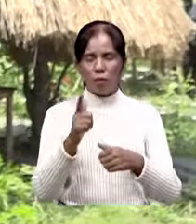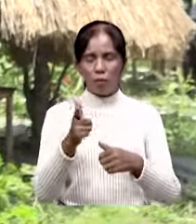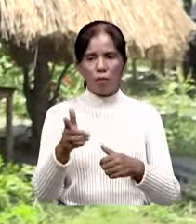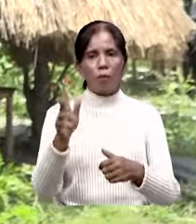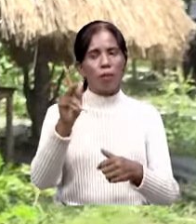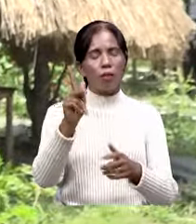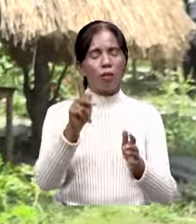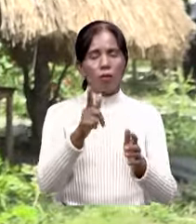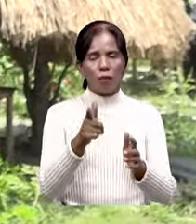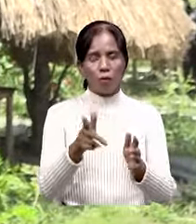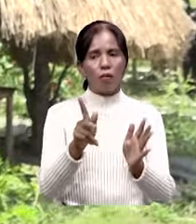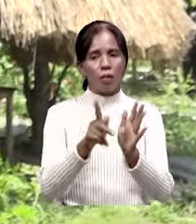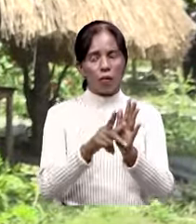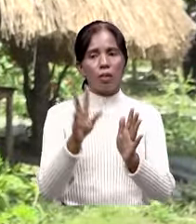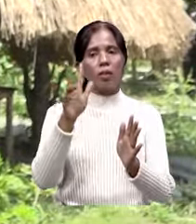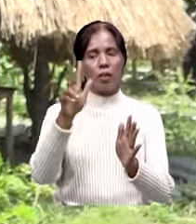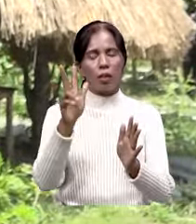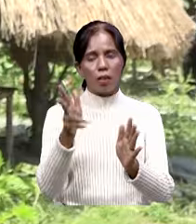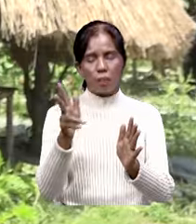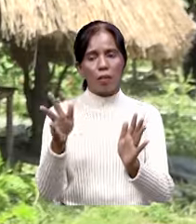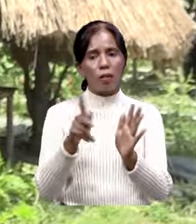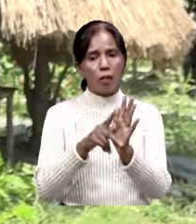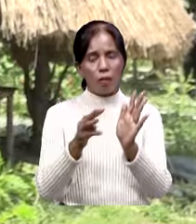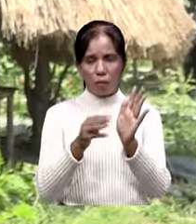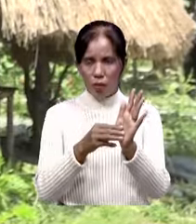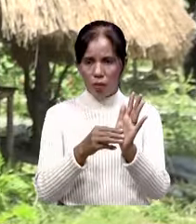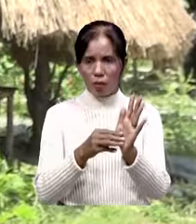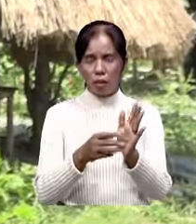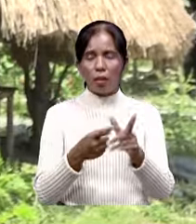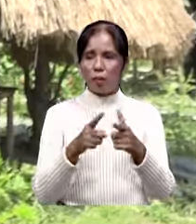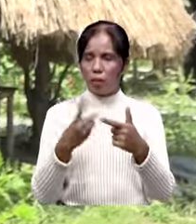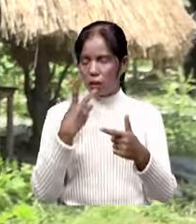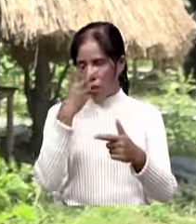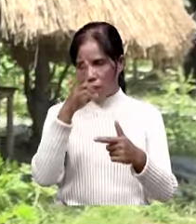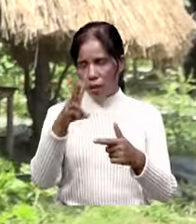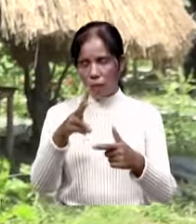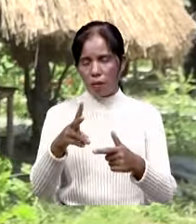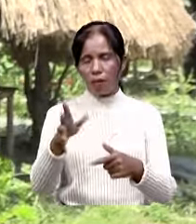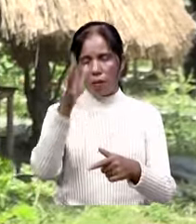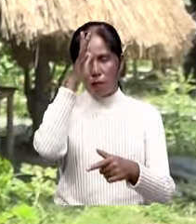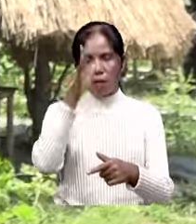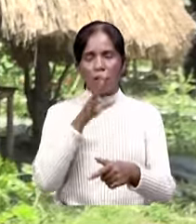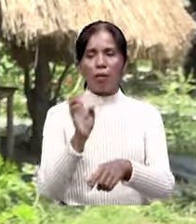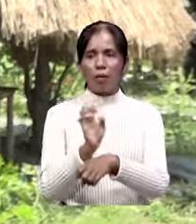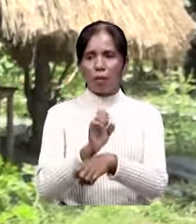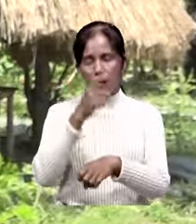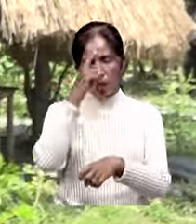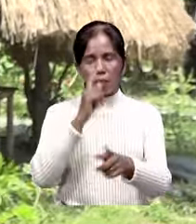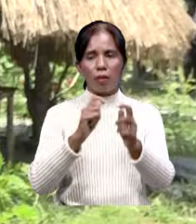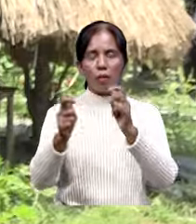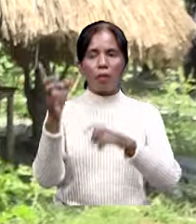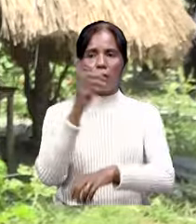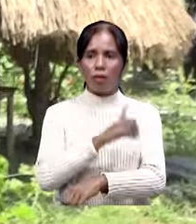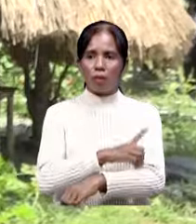liu besik 30 kilometros. I depois ida fale maka ita persia hare mos ba inan amanya ekonomia. Tamba transporte kada